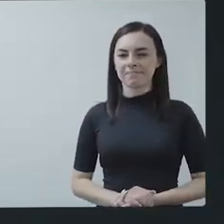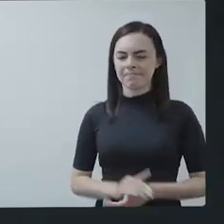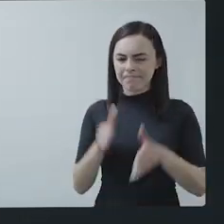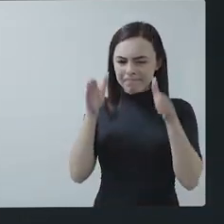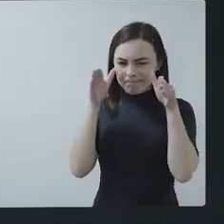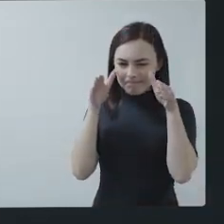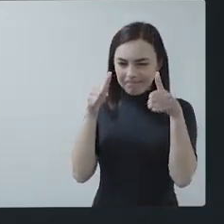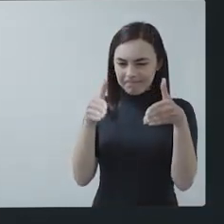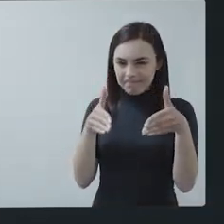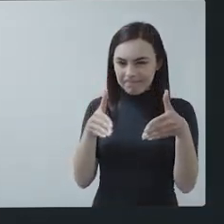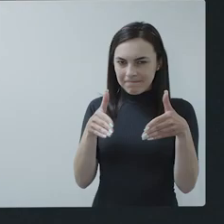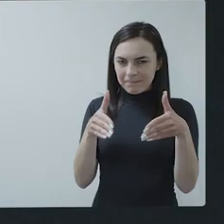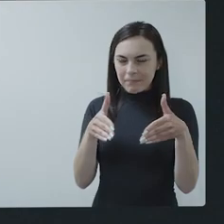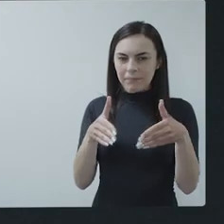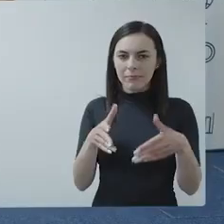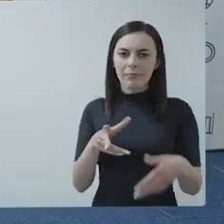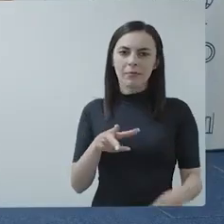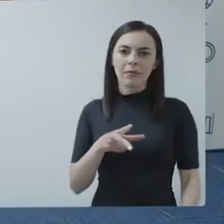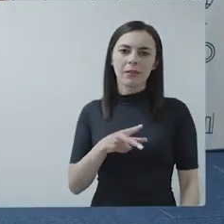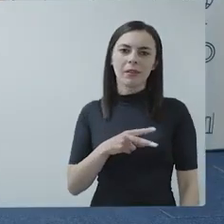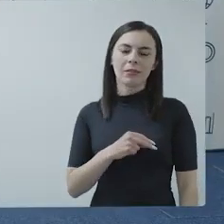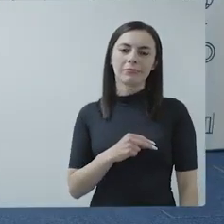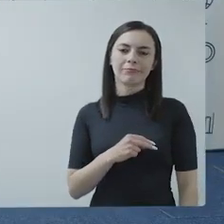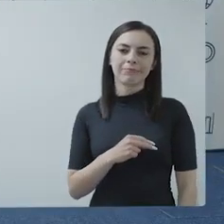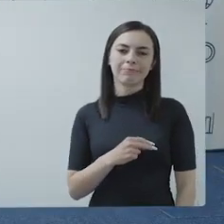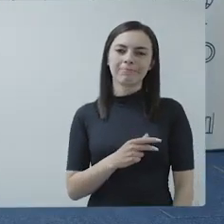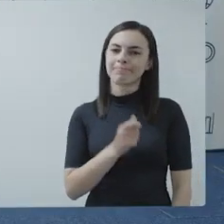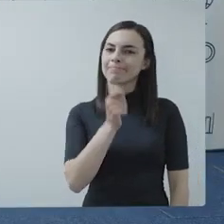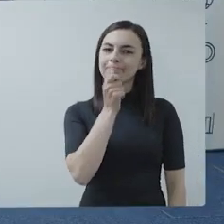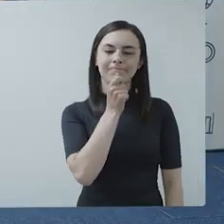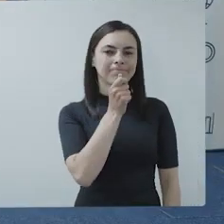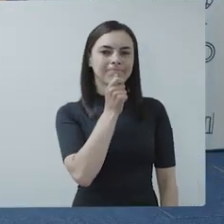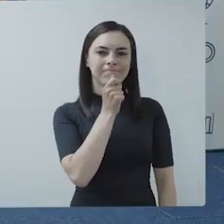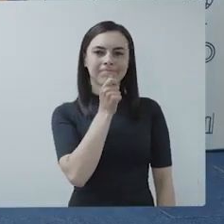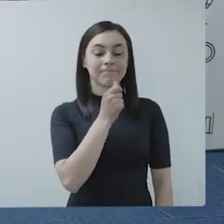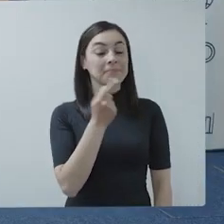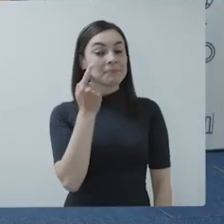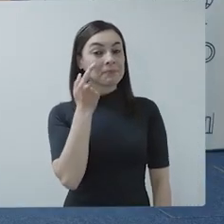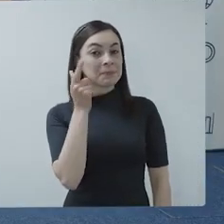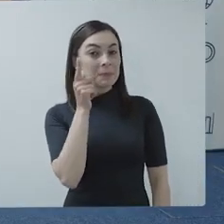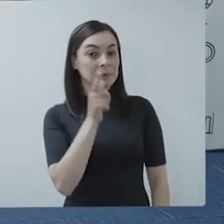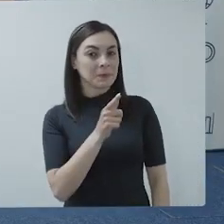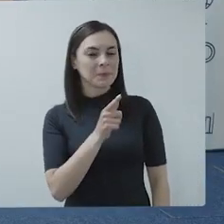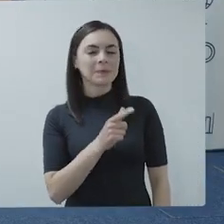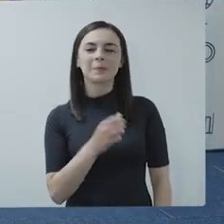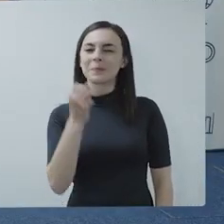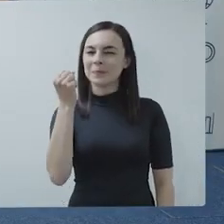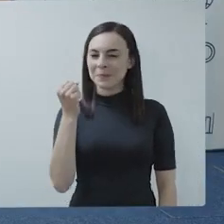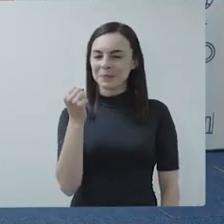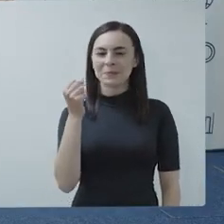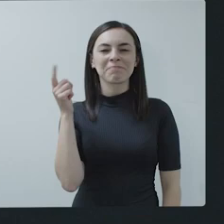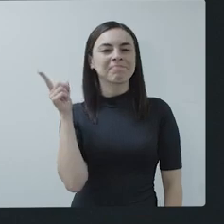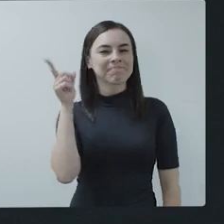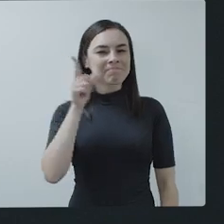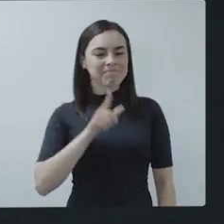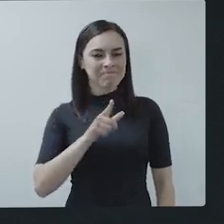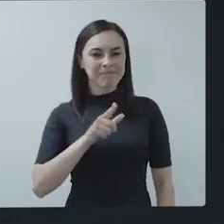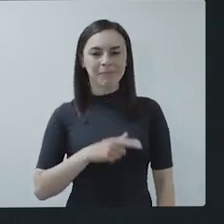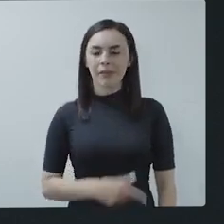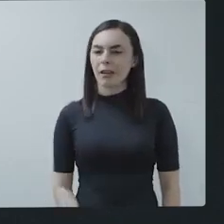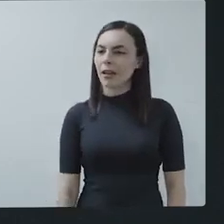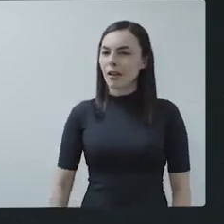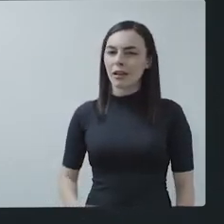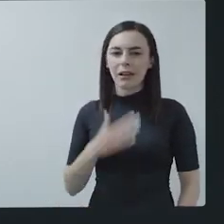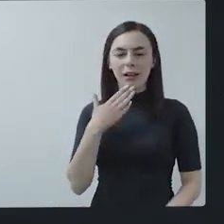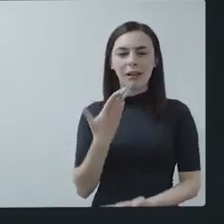Concentração. Meu Deus. Ainda não. Vou ver se eu consigo. Aí, consegui. Não